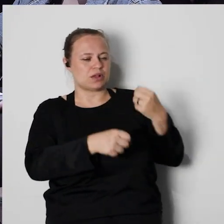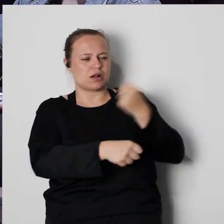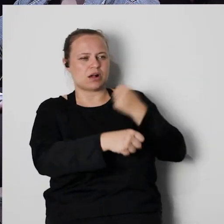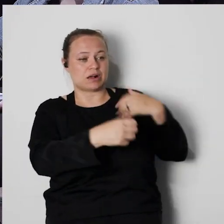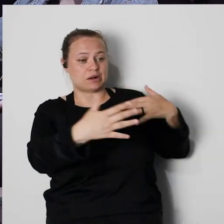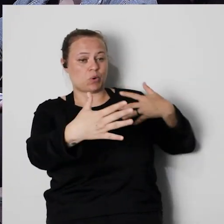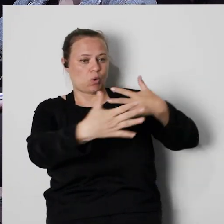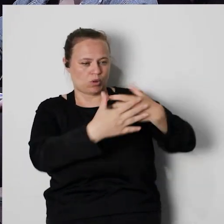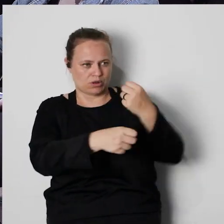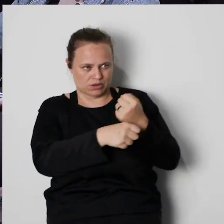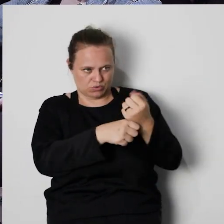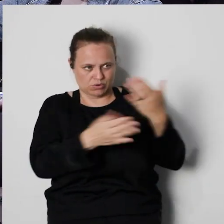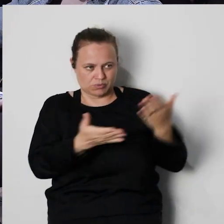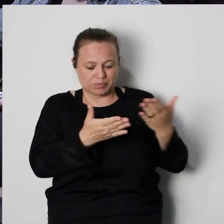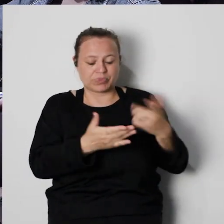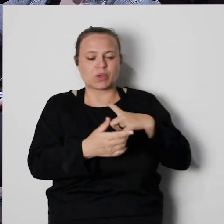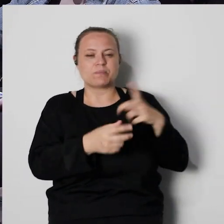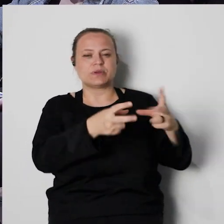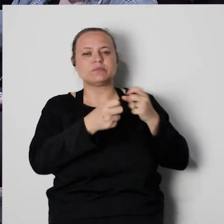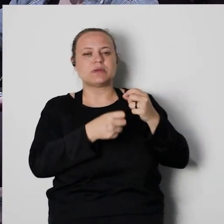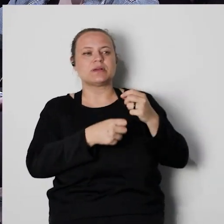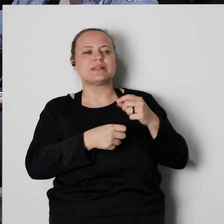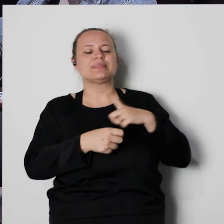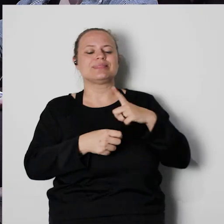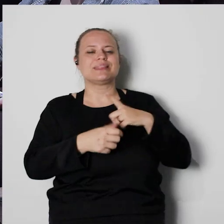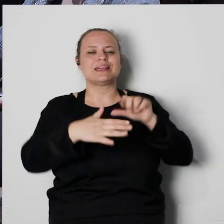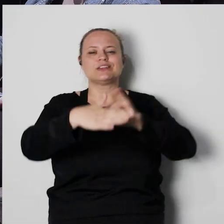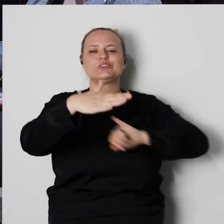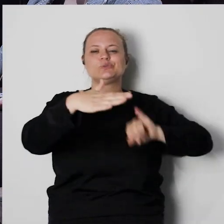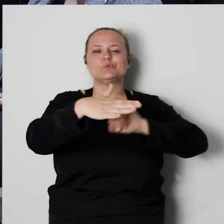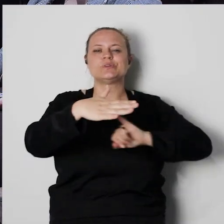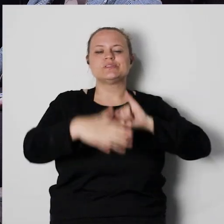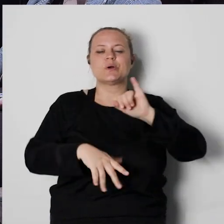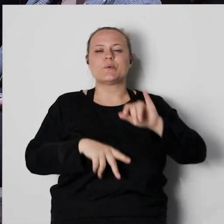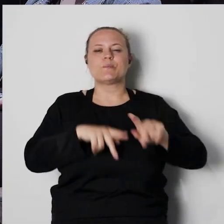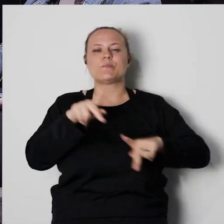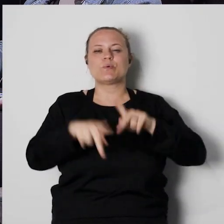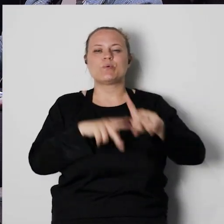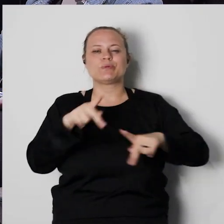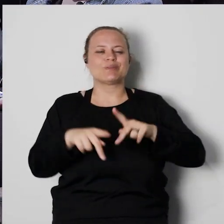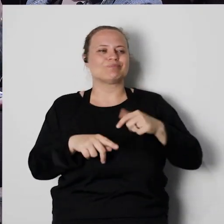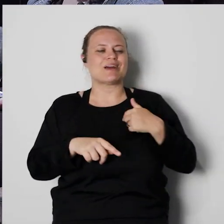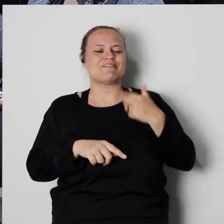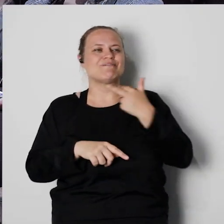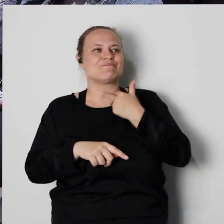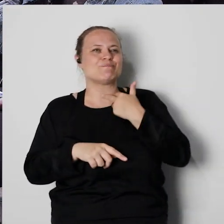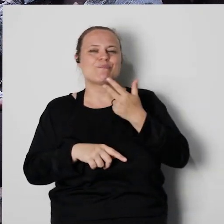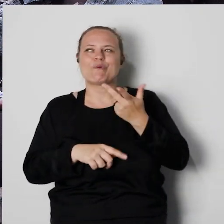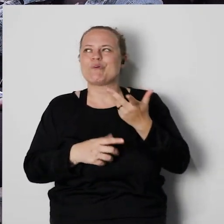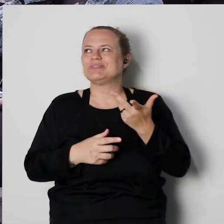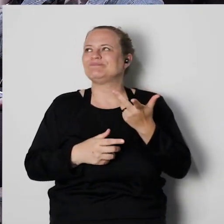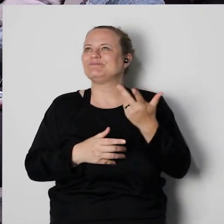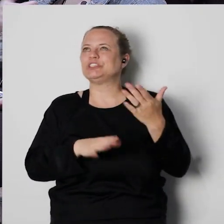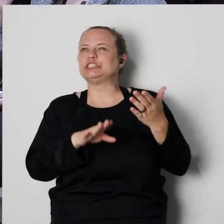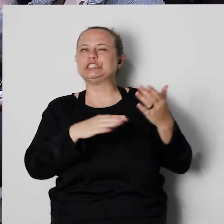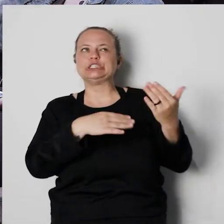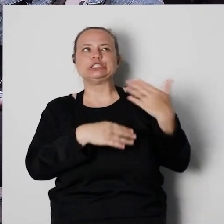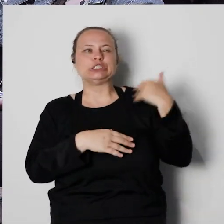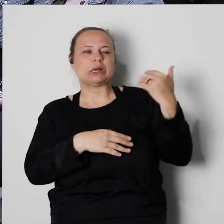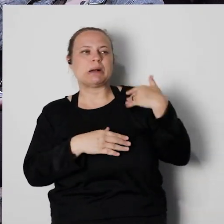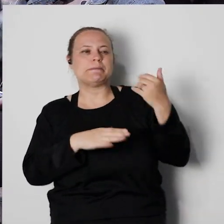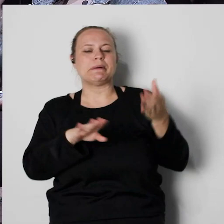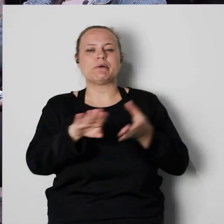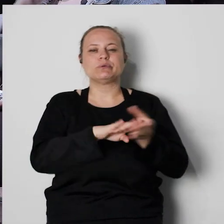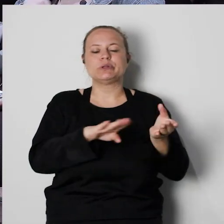nesse processo do sistema, quanto para os municípios, estados, né, e o federal. E eu tenho reparado nos